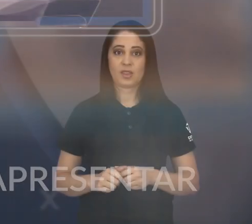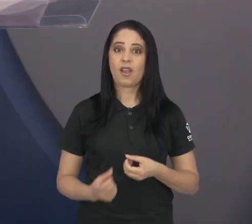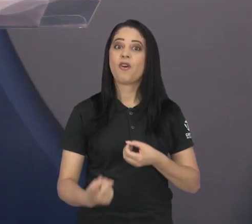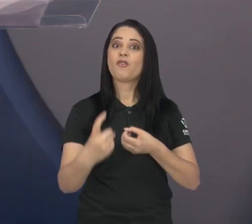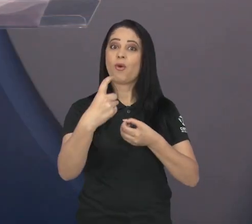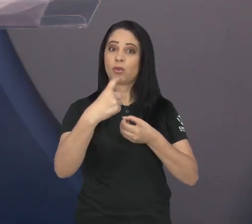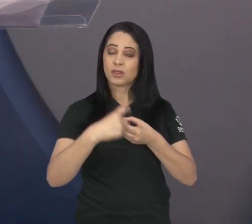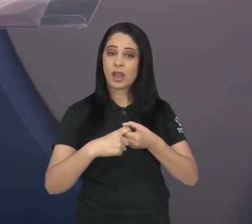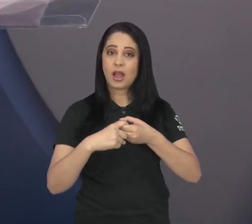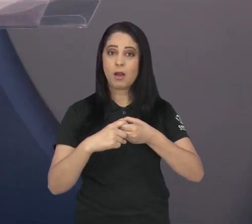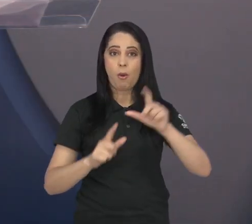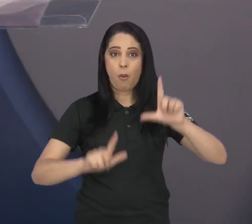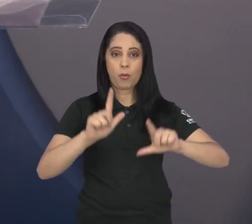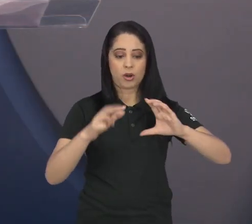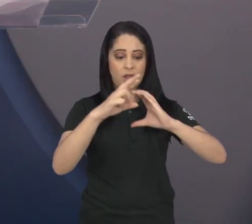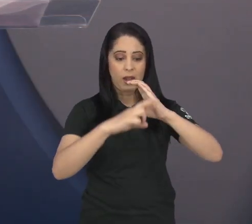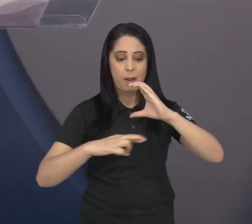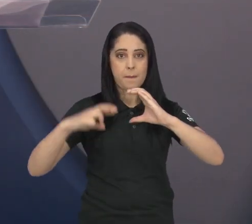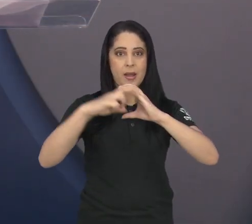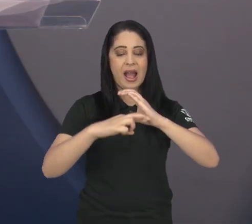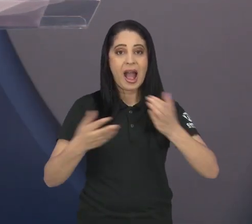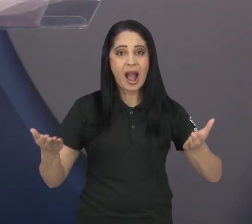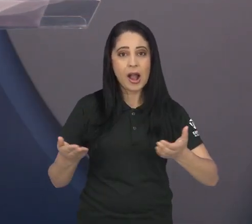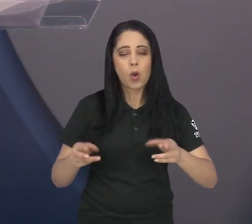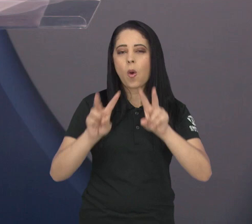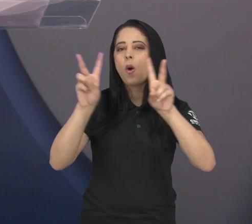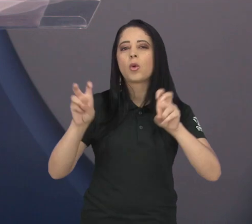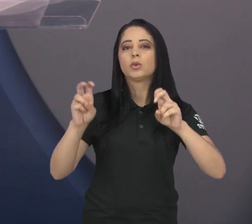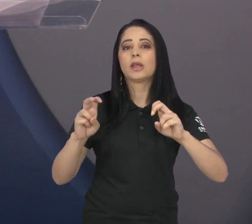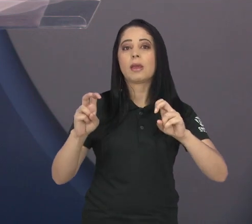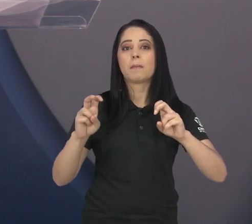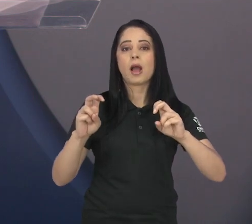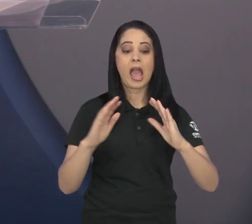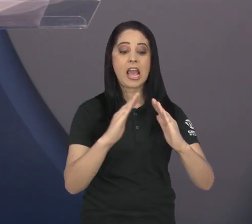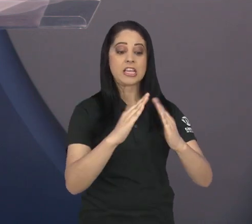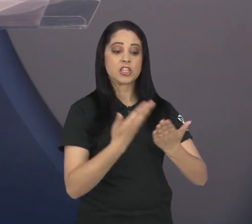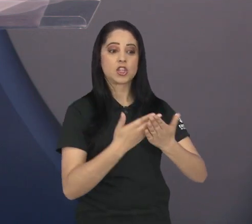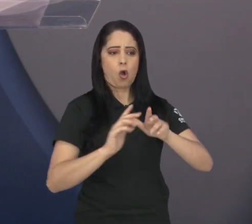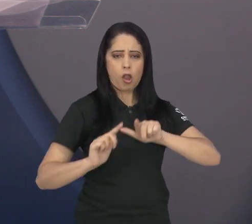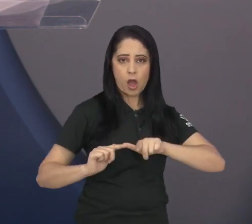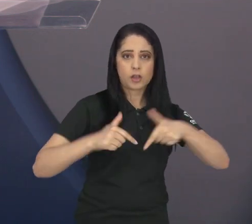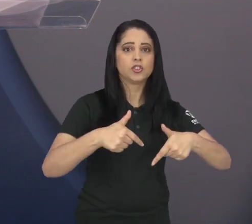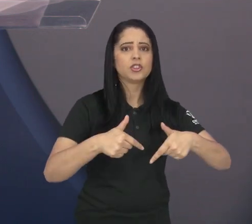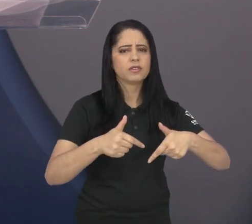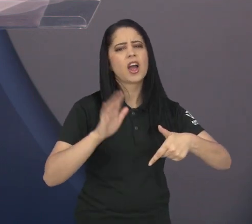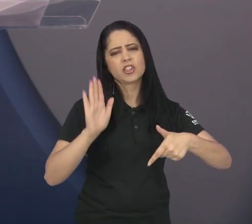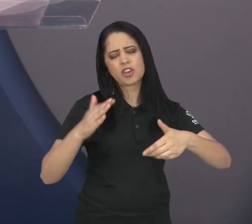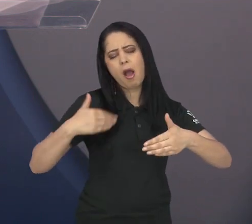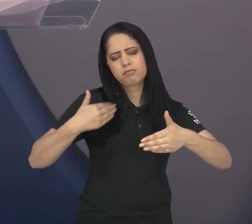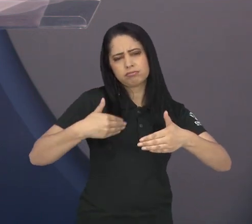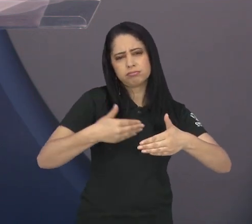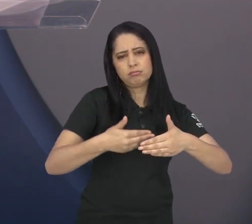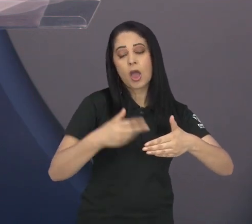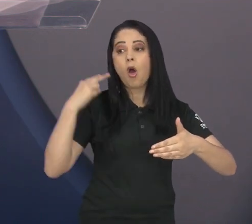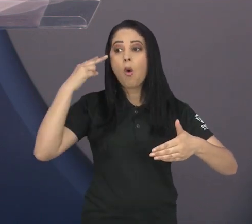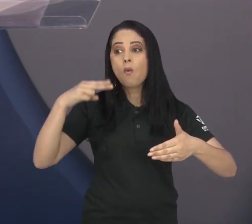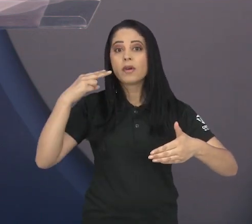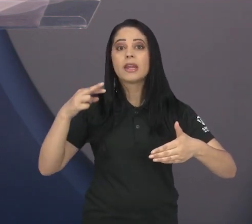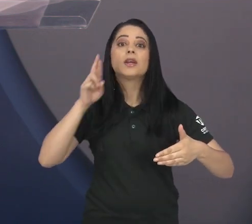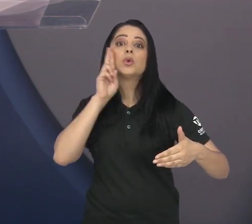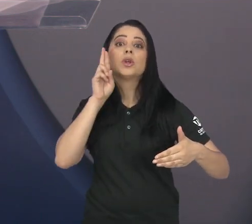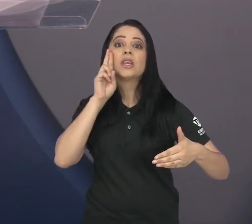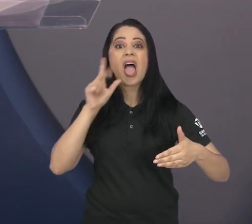estamos de volta com câmera fiscaliza para falar do programa Escola ativa que já funciona na cidade e o Vereador